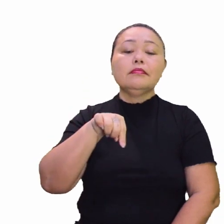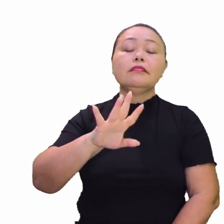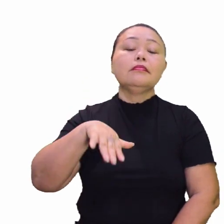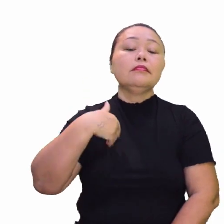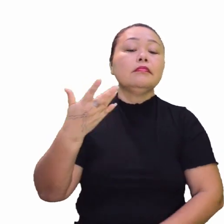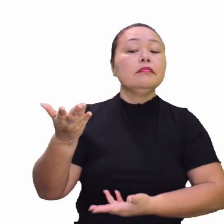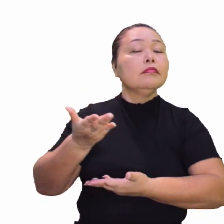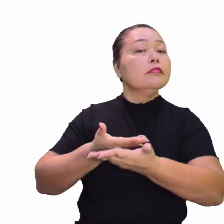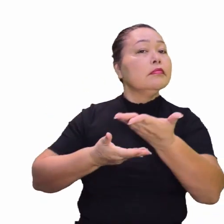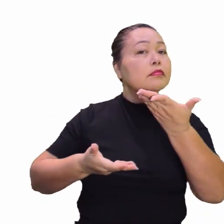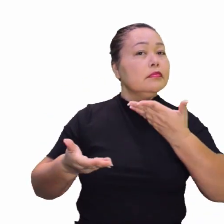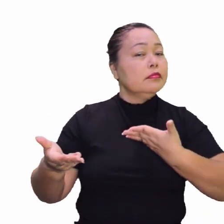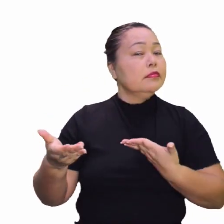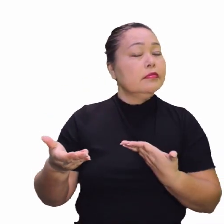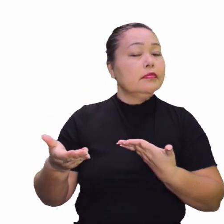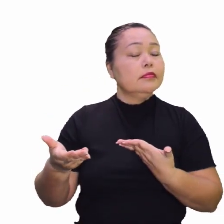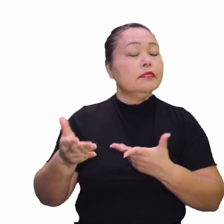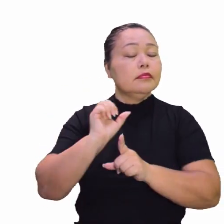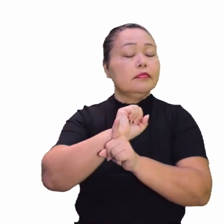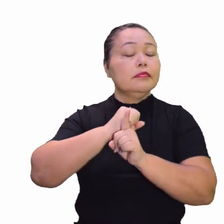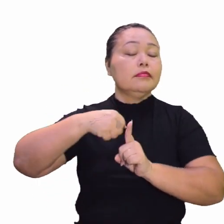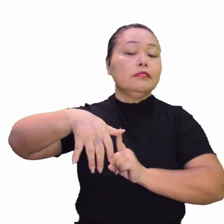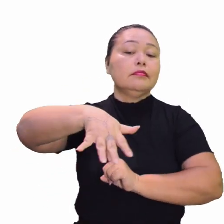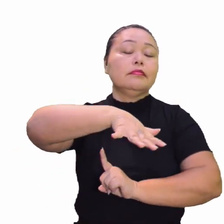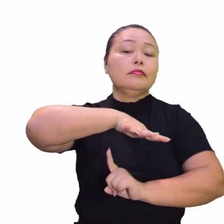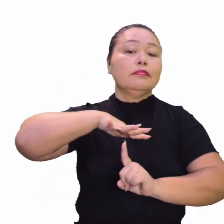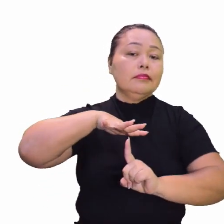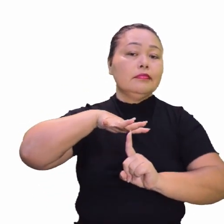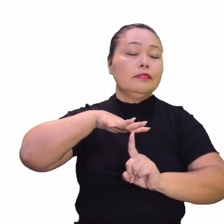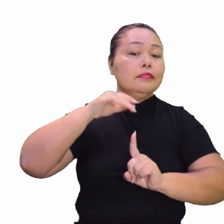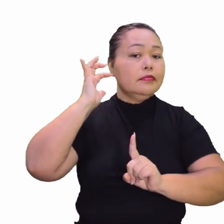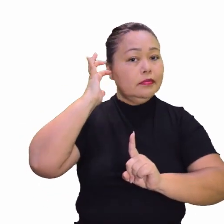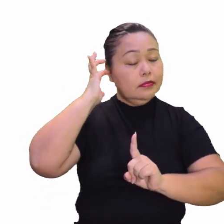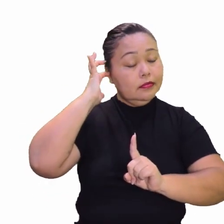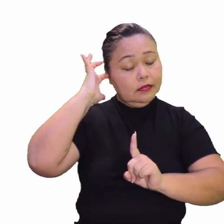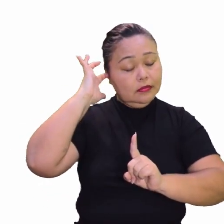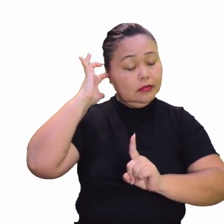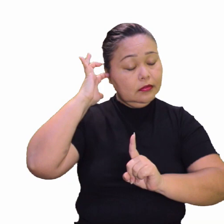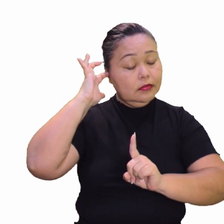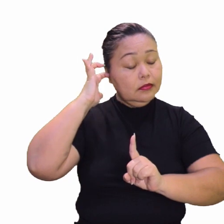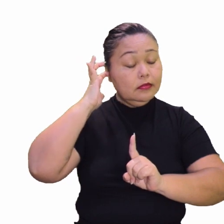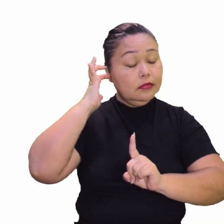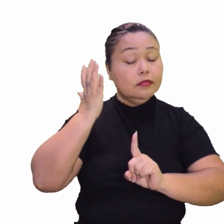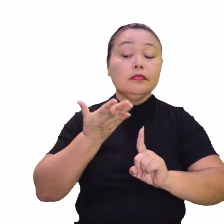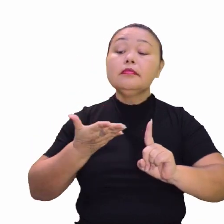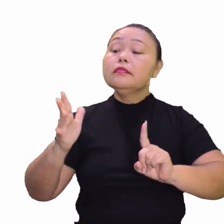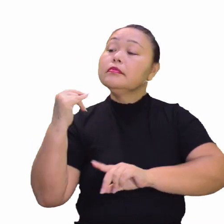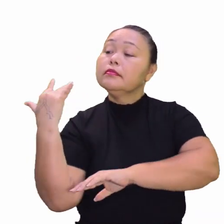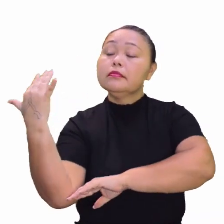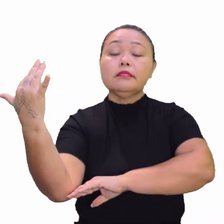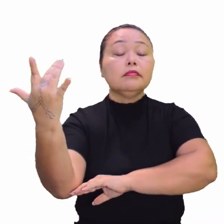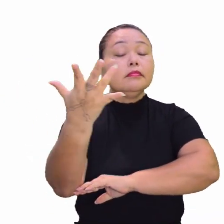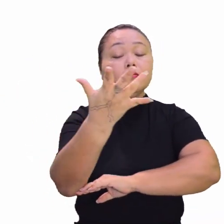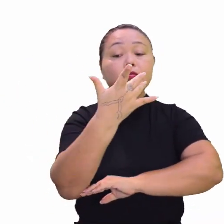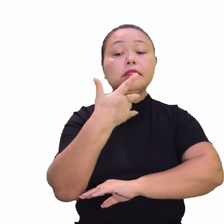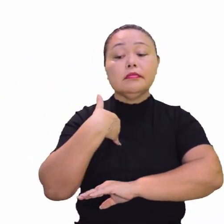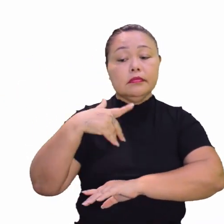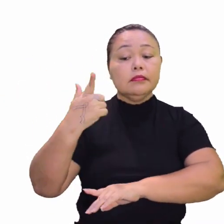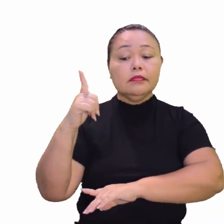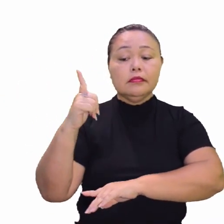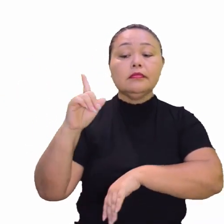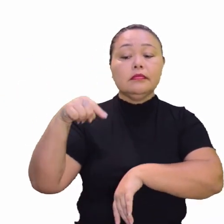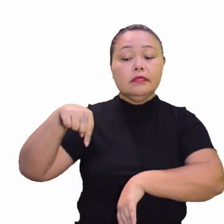essas interações da sociedade com o meio físico, meio físico, que nós estamos em